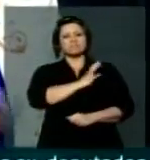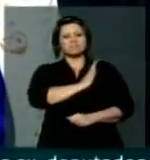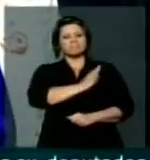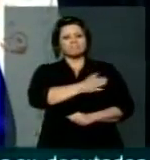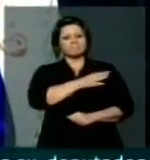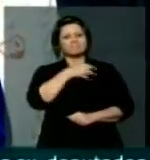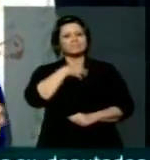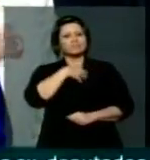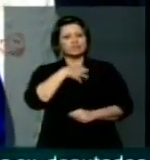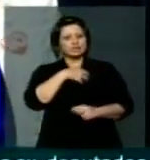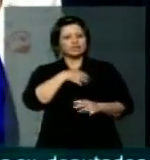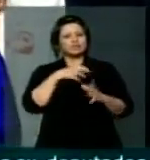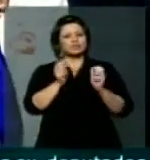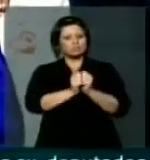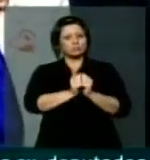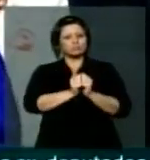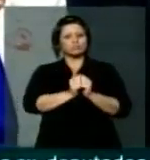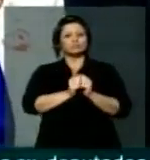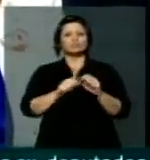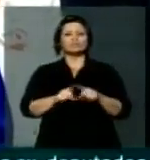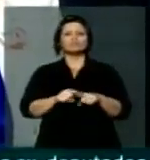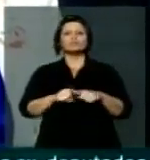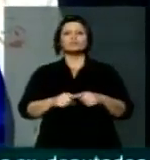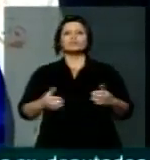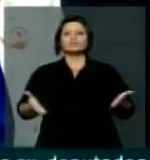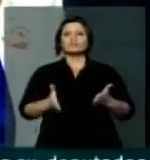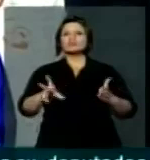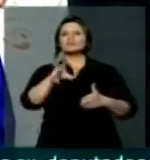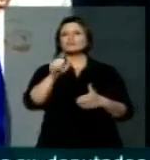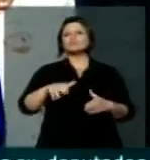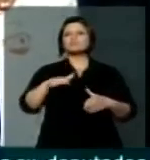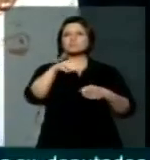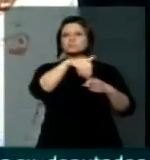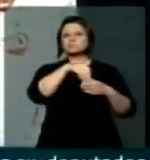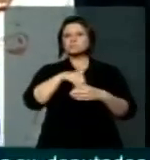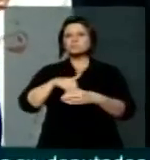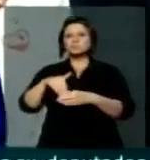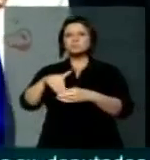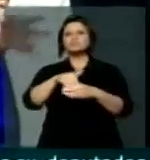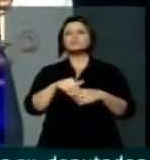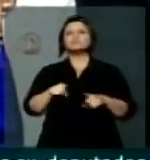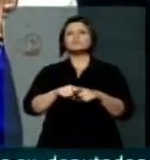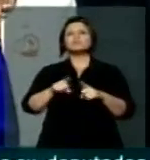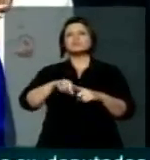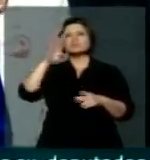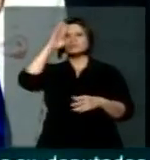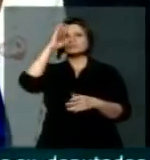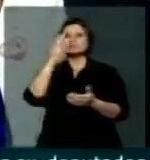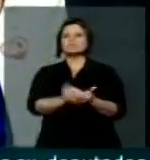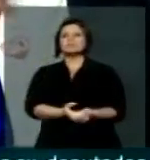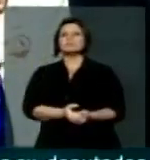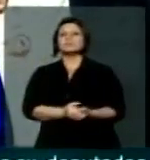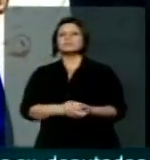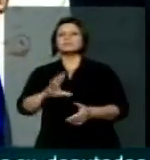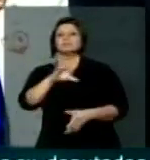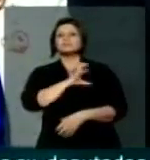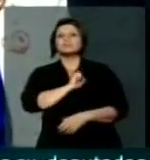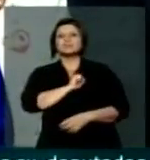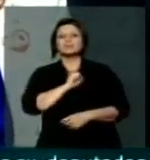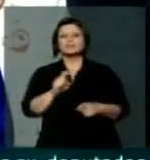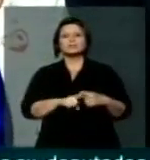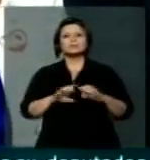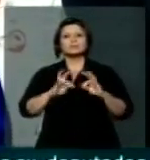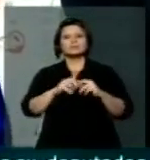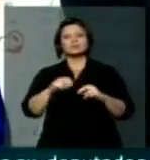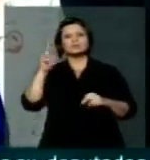ele está conosco, estará conosco, inclusive, votando nessa eleição, pela crença que ele tem e pelo amor que ele